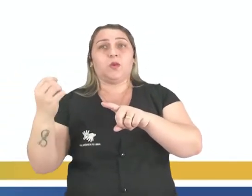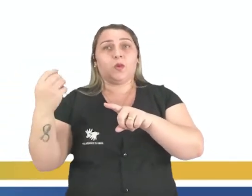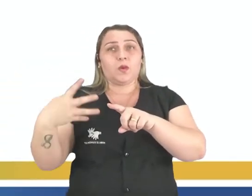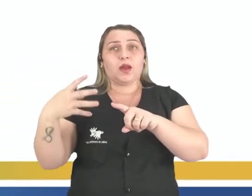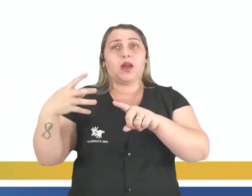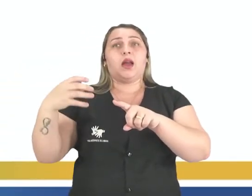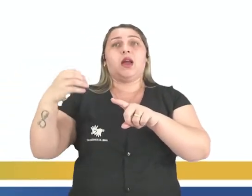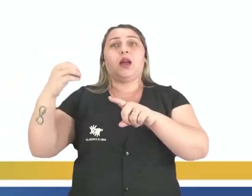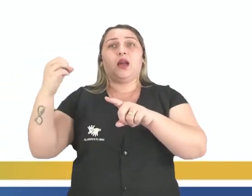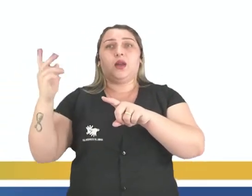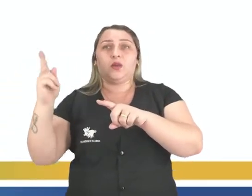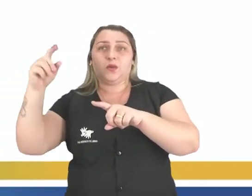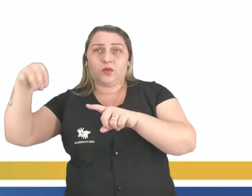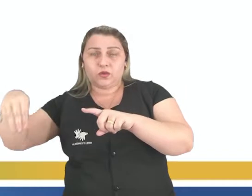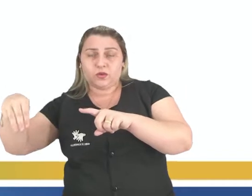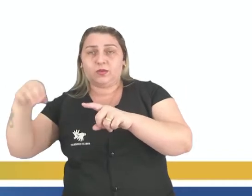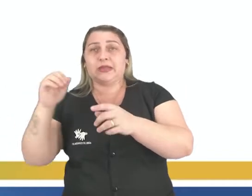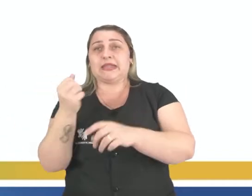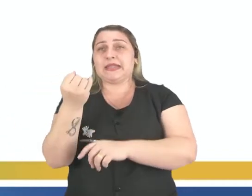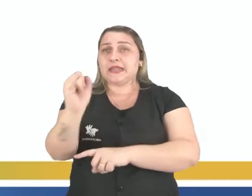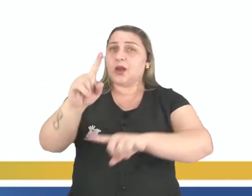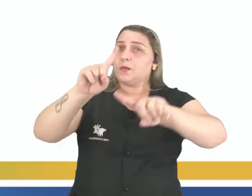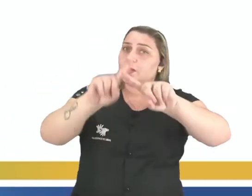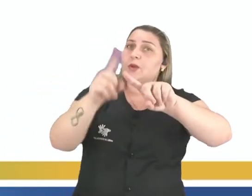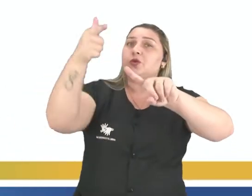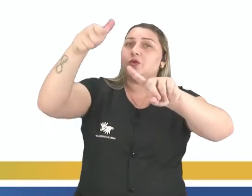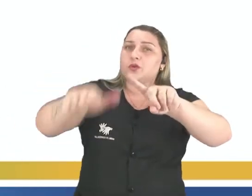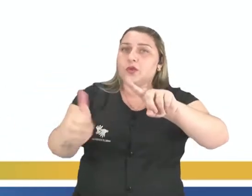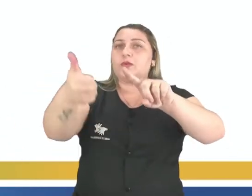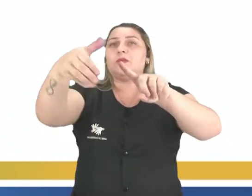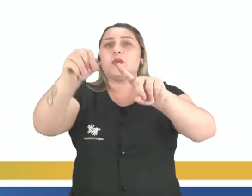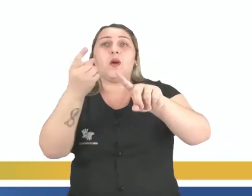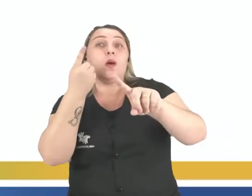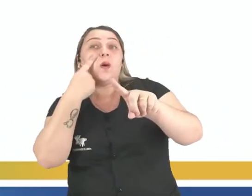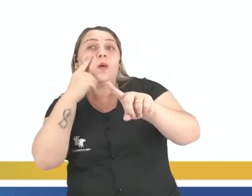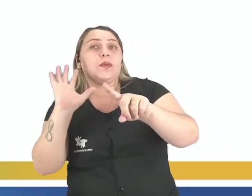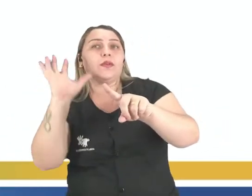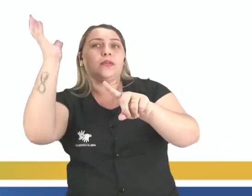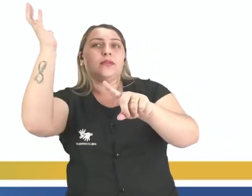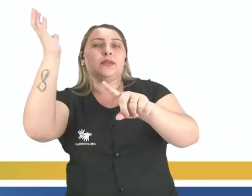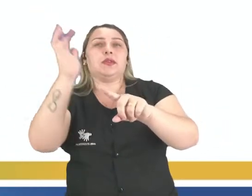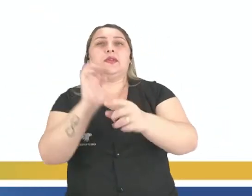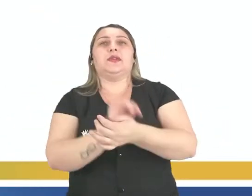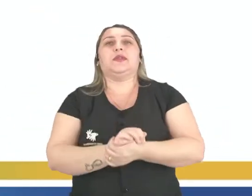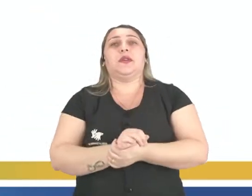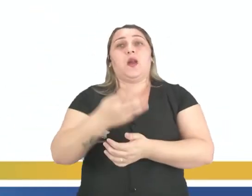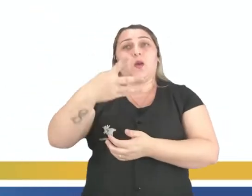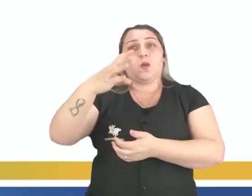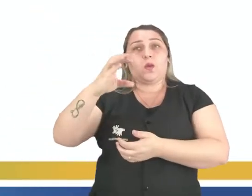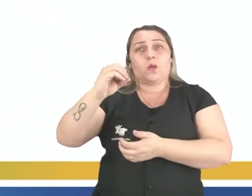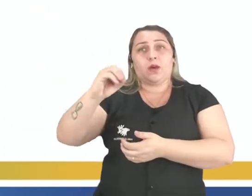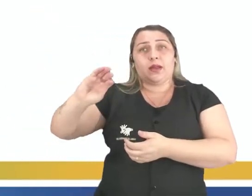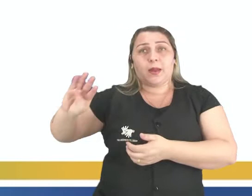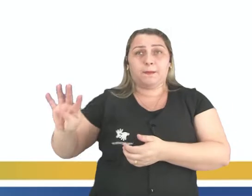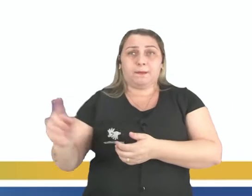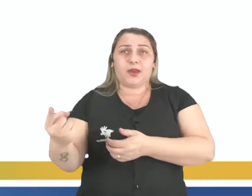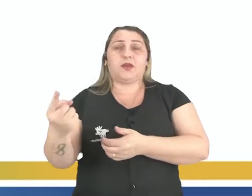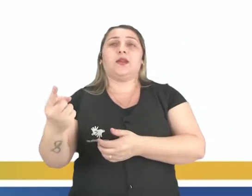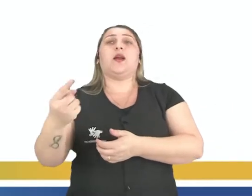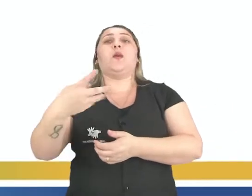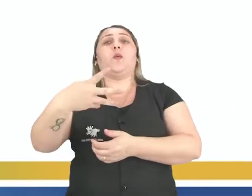é 40.000 decímetros. Se eu multiplico de novo por 10, olha o que acontece. 40.000 vezes 10